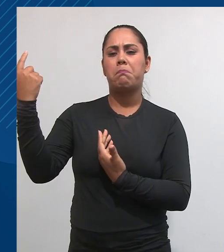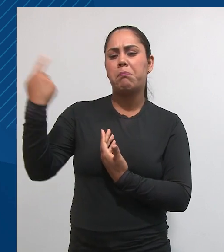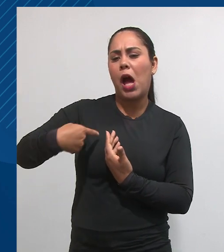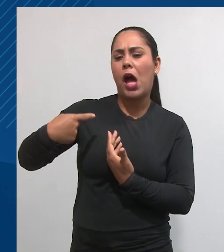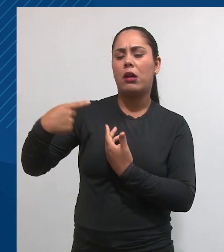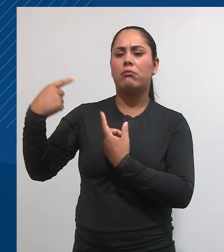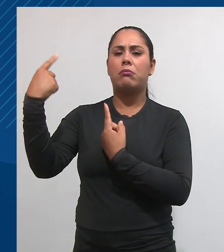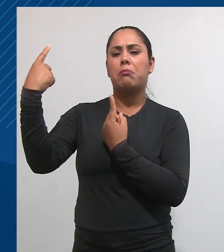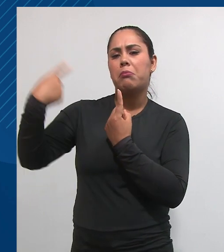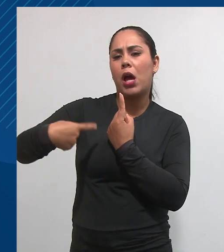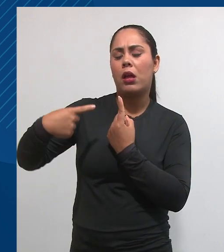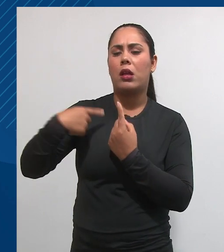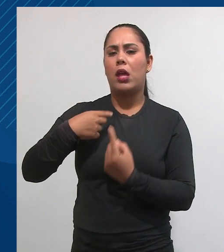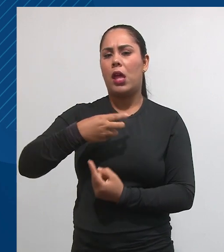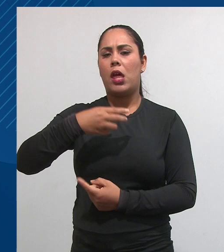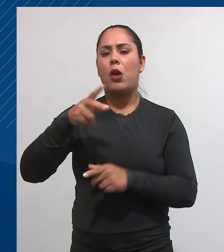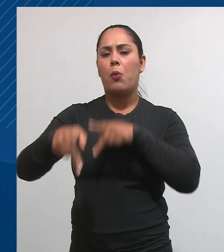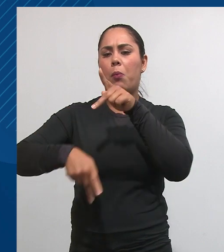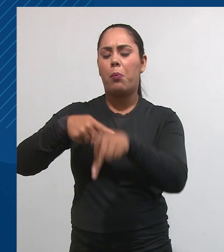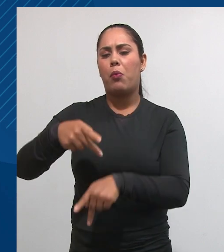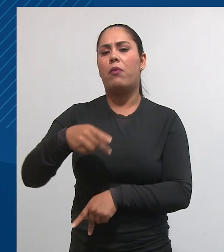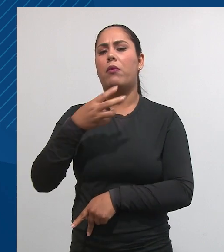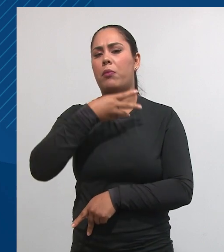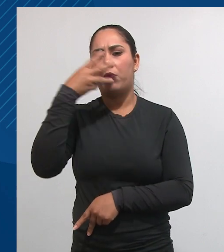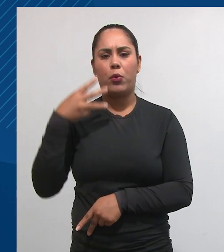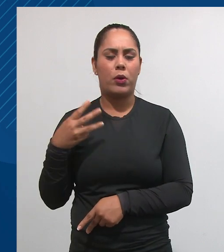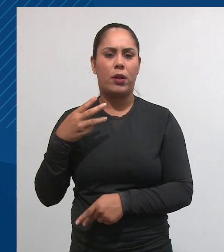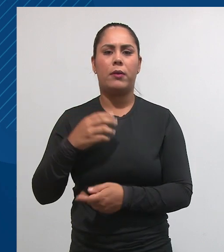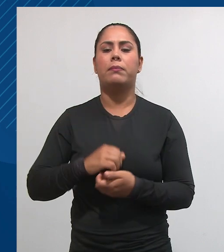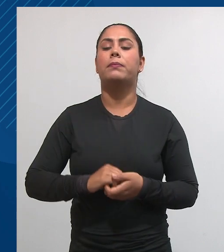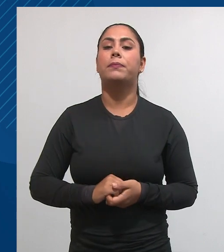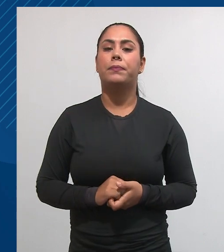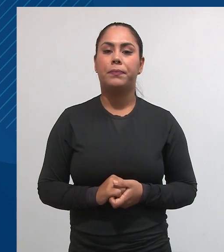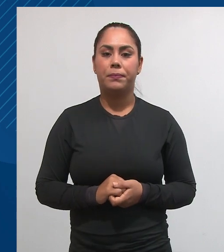eu sou Mura, do povo Mura.